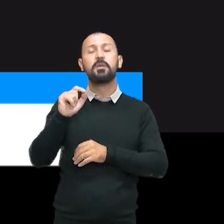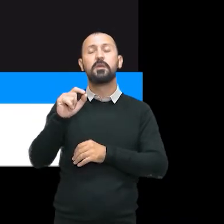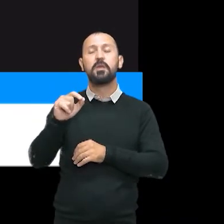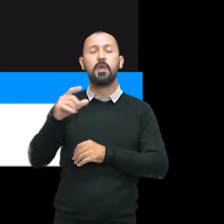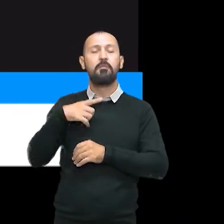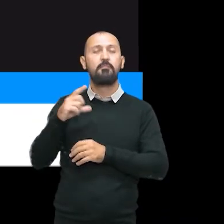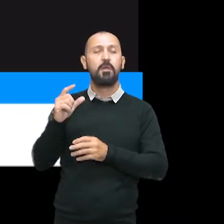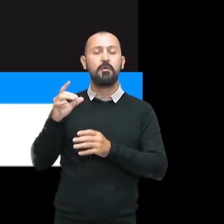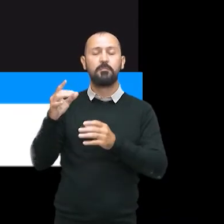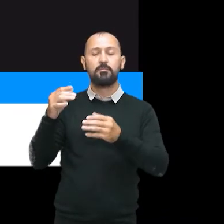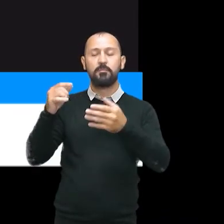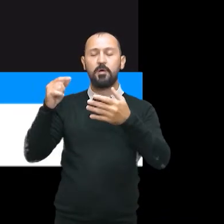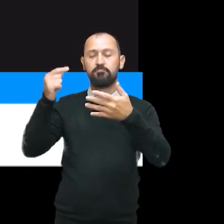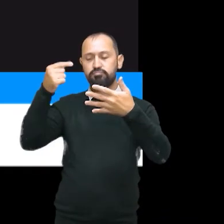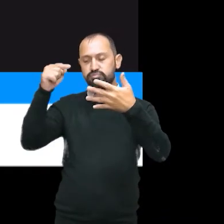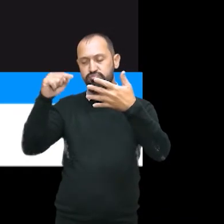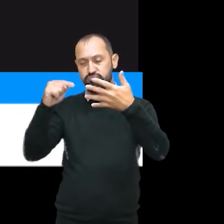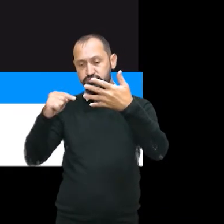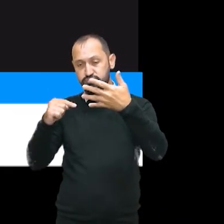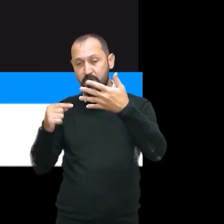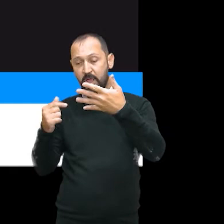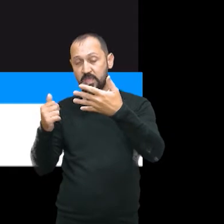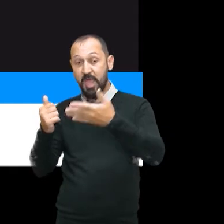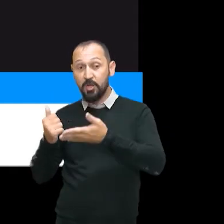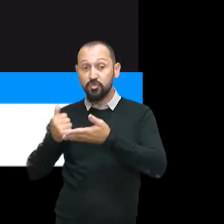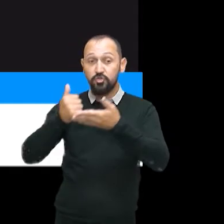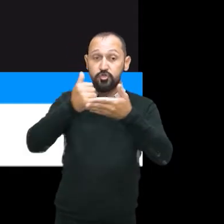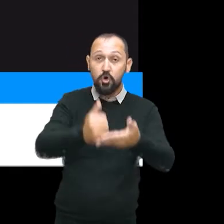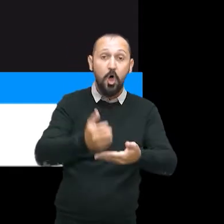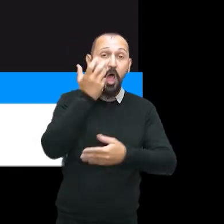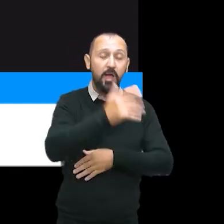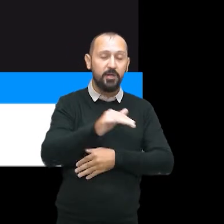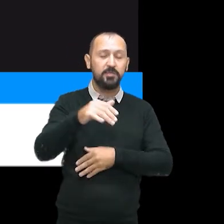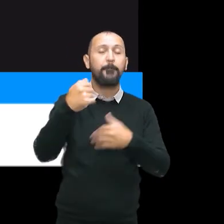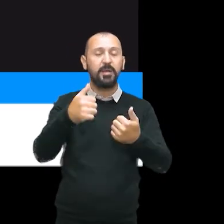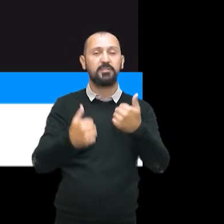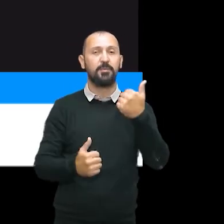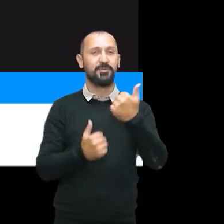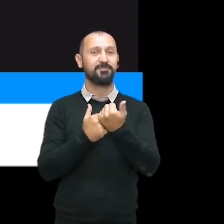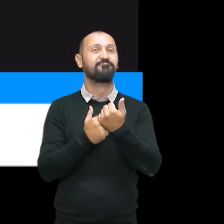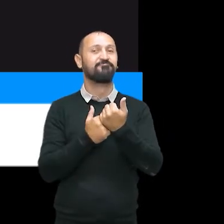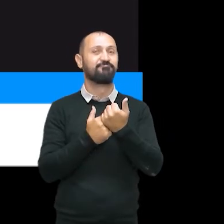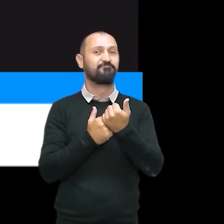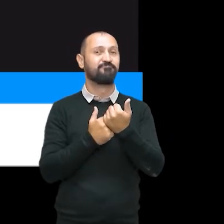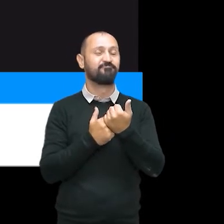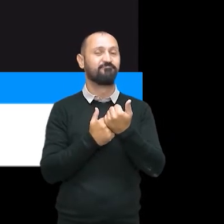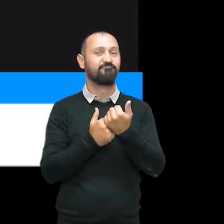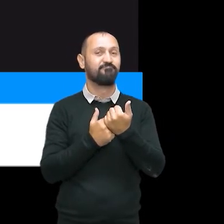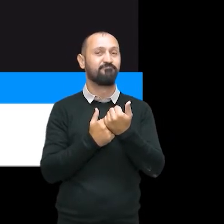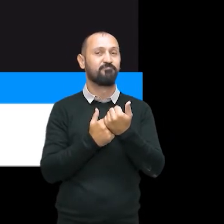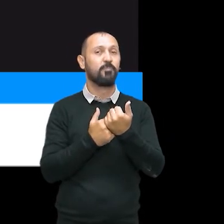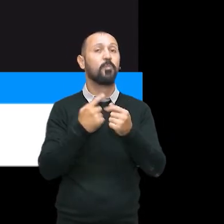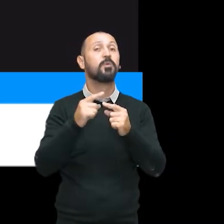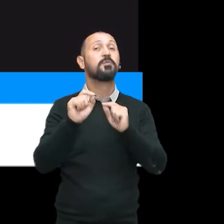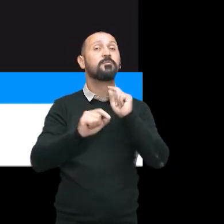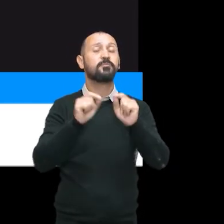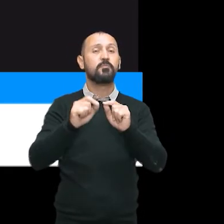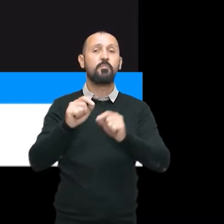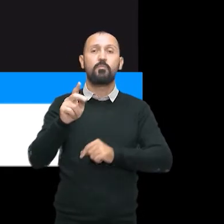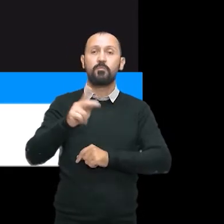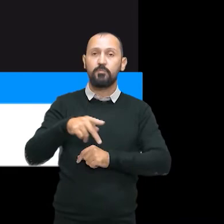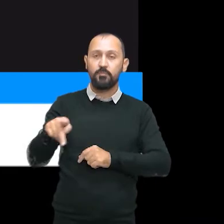vem para somar em defesa da criança, nós devemos apoiar. E dizer também